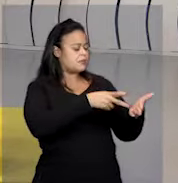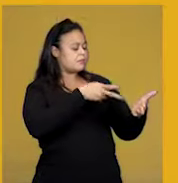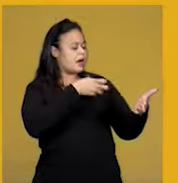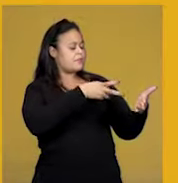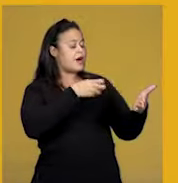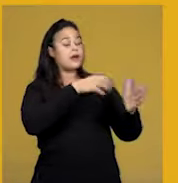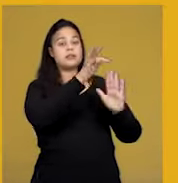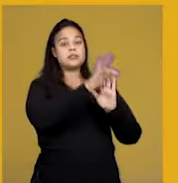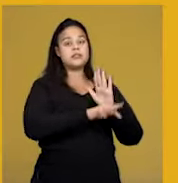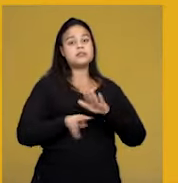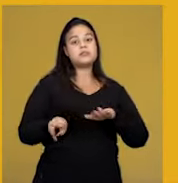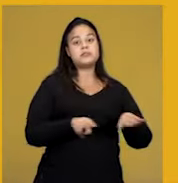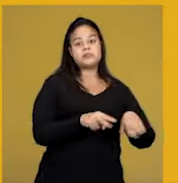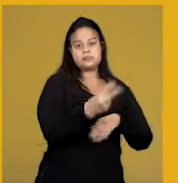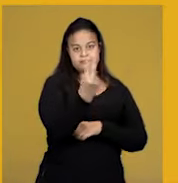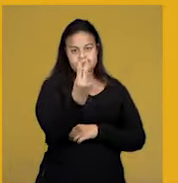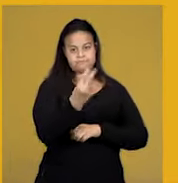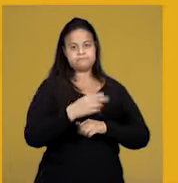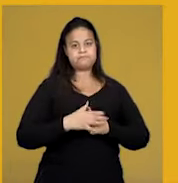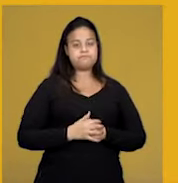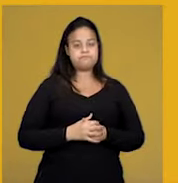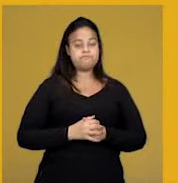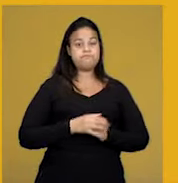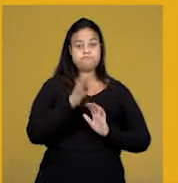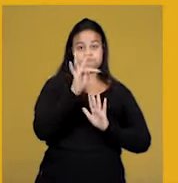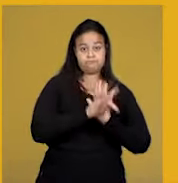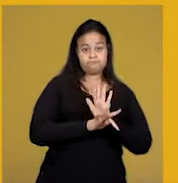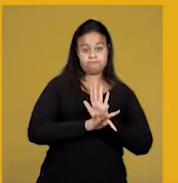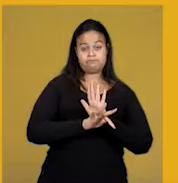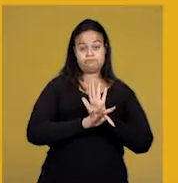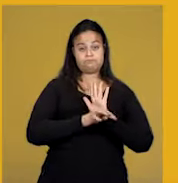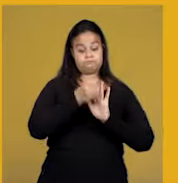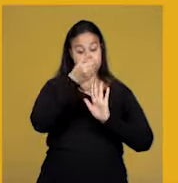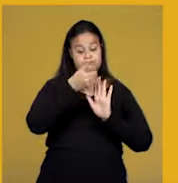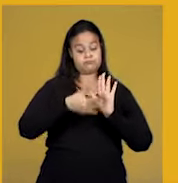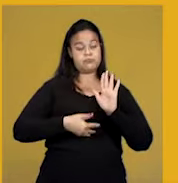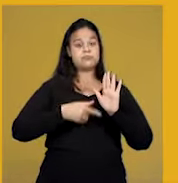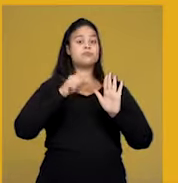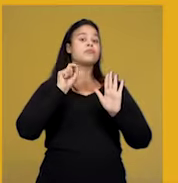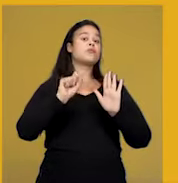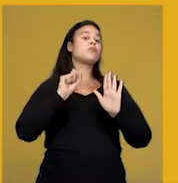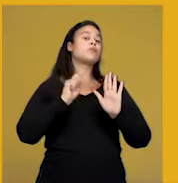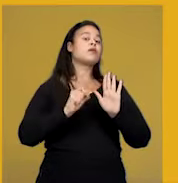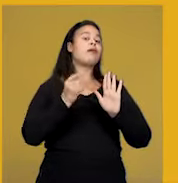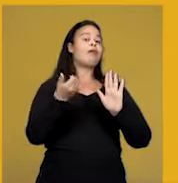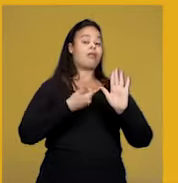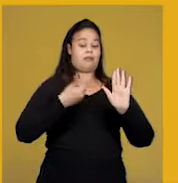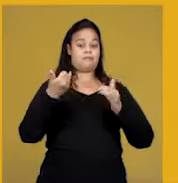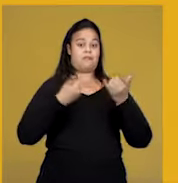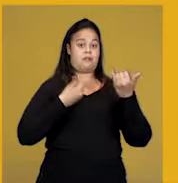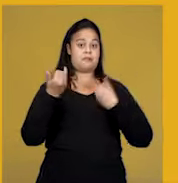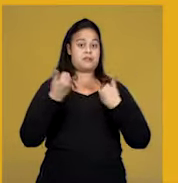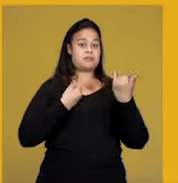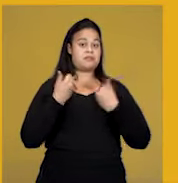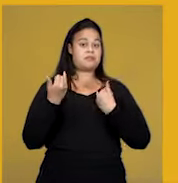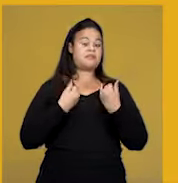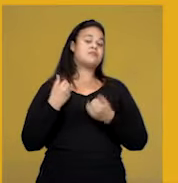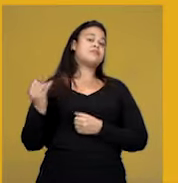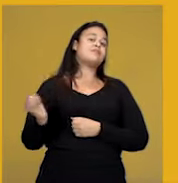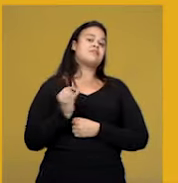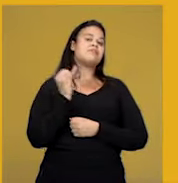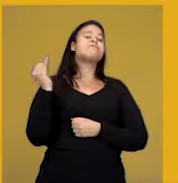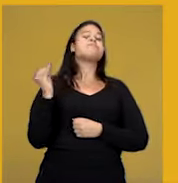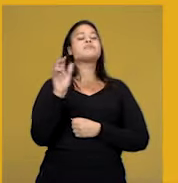texto da semana 2. Esse texto está falando de uma informação importante, que é